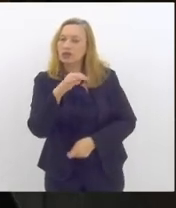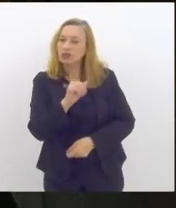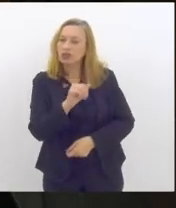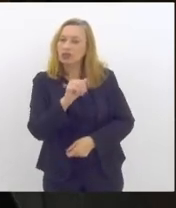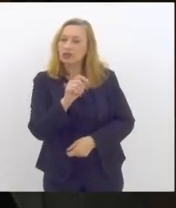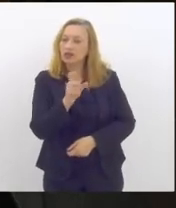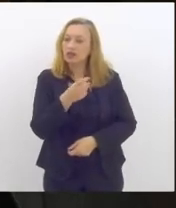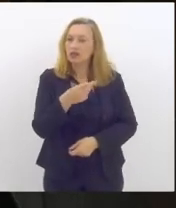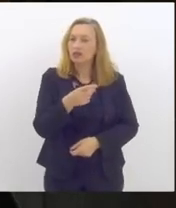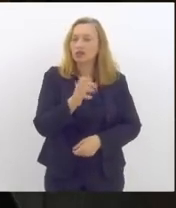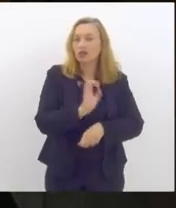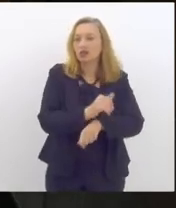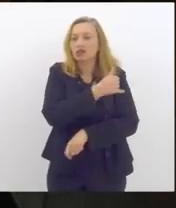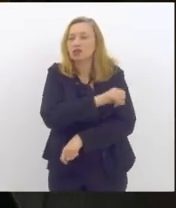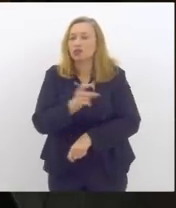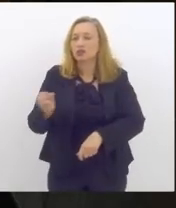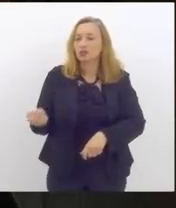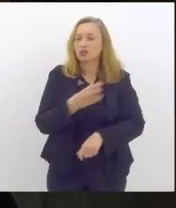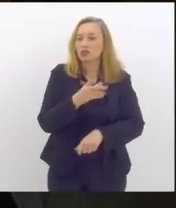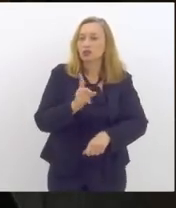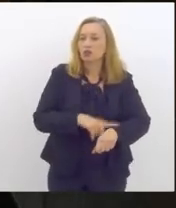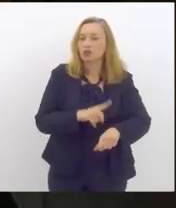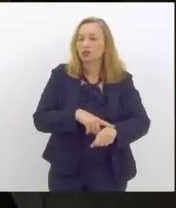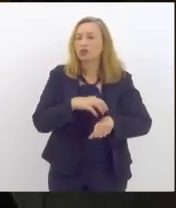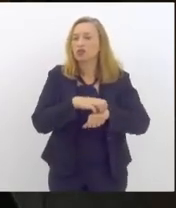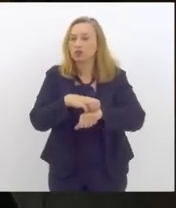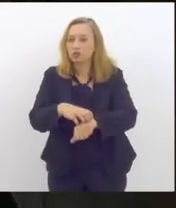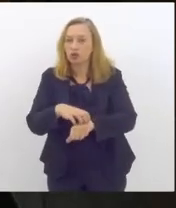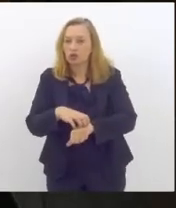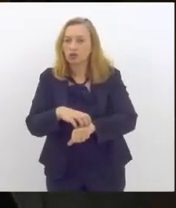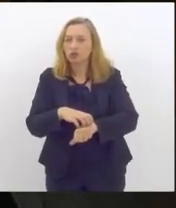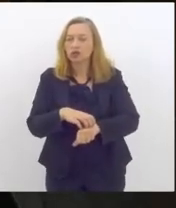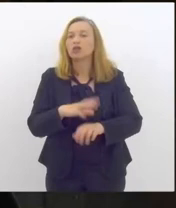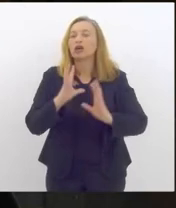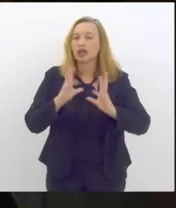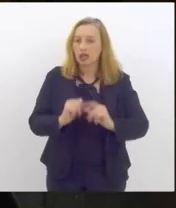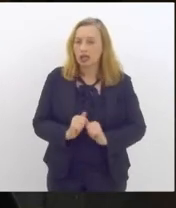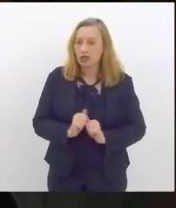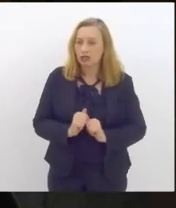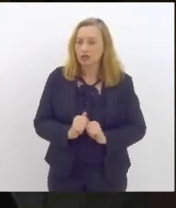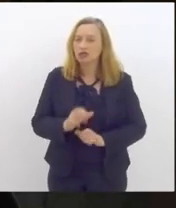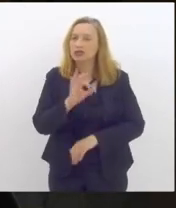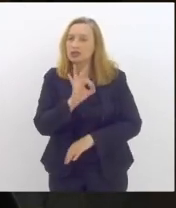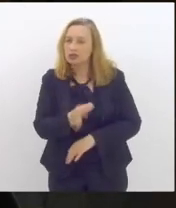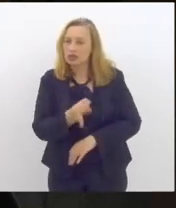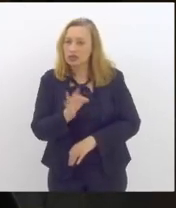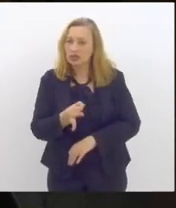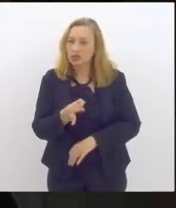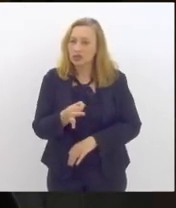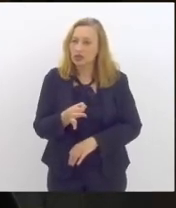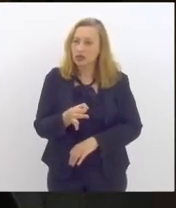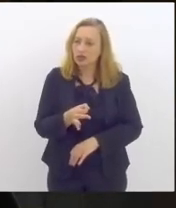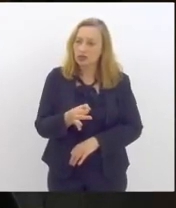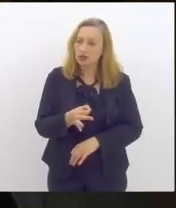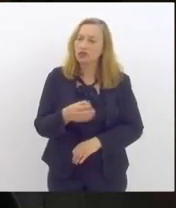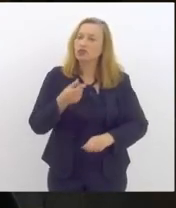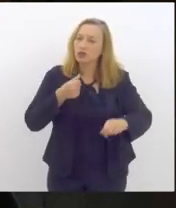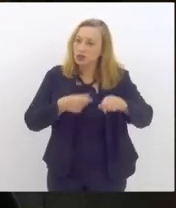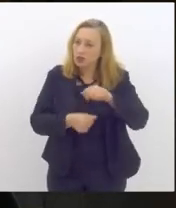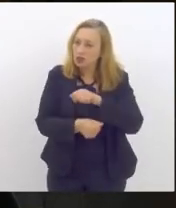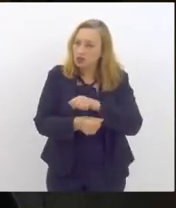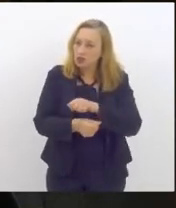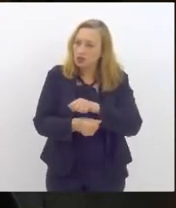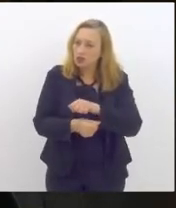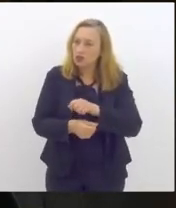Janeiro e entrar no novo tempo onde o transporte de massa onde o transporte Limpo seja de fato fruto de um investimento